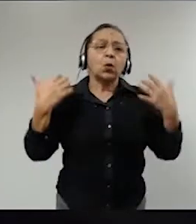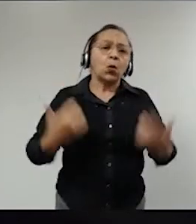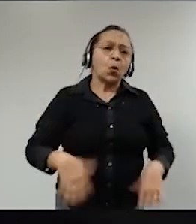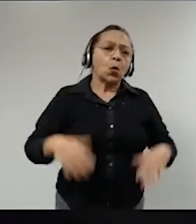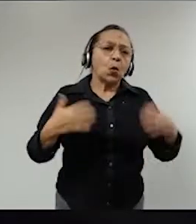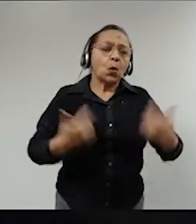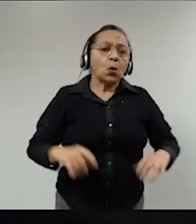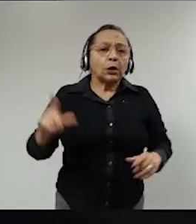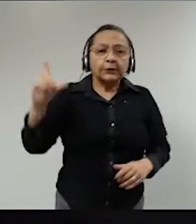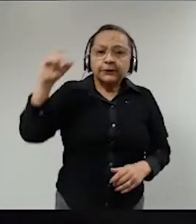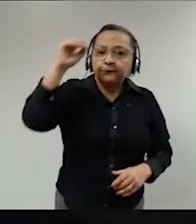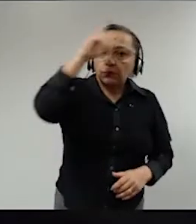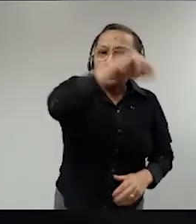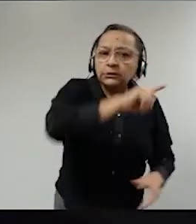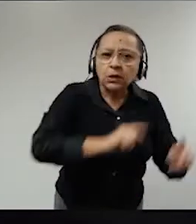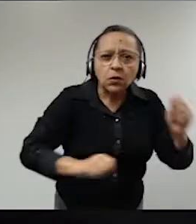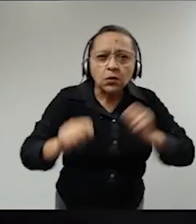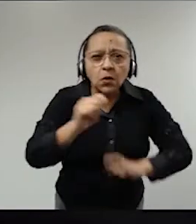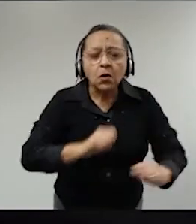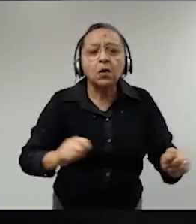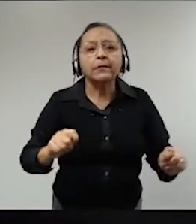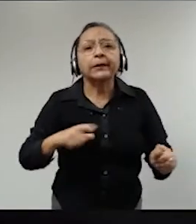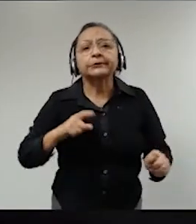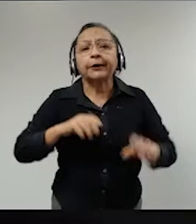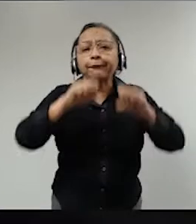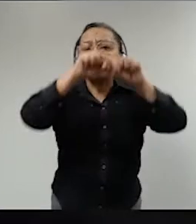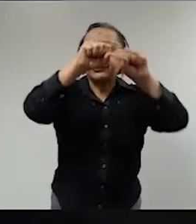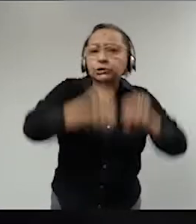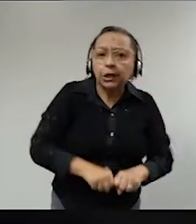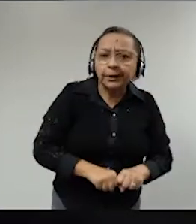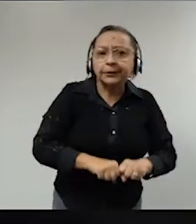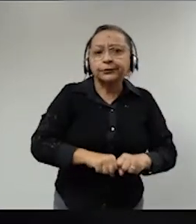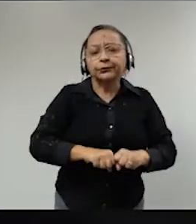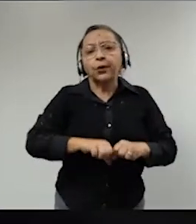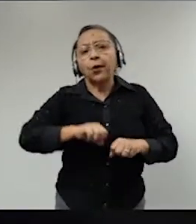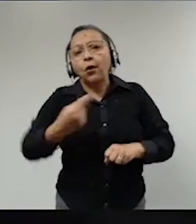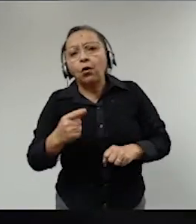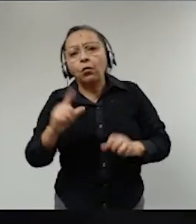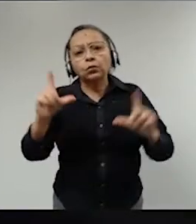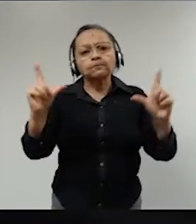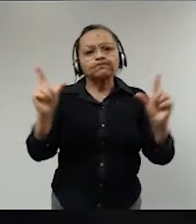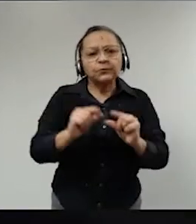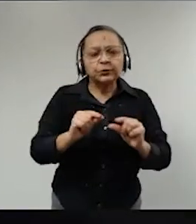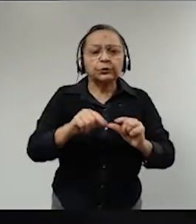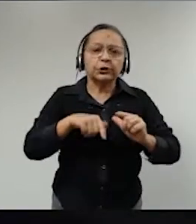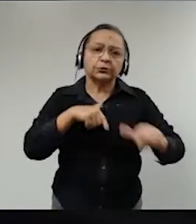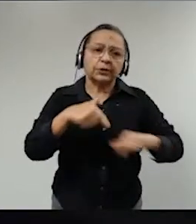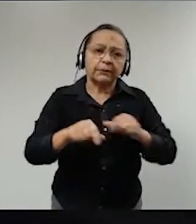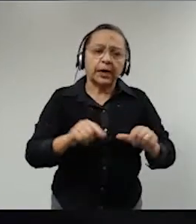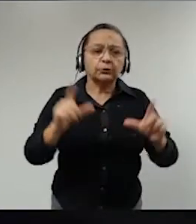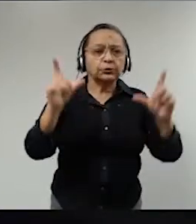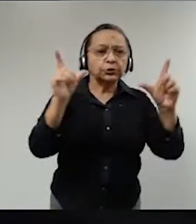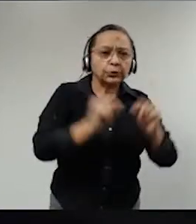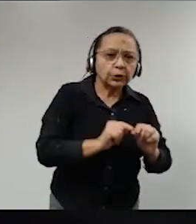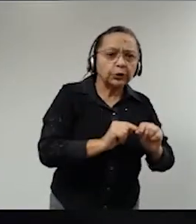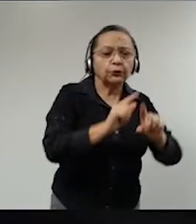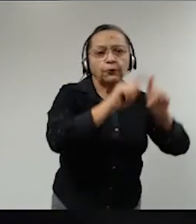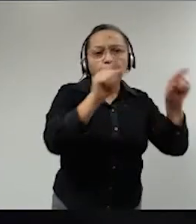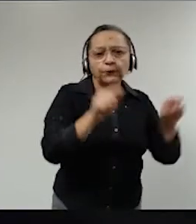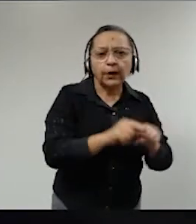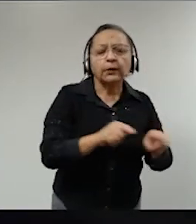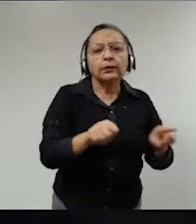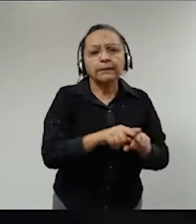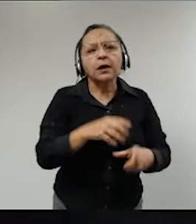gigantescas, estão fechando ou então limitando a sua atuação. E ainda diversas outras